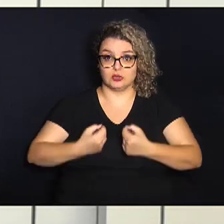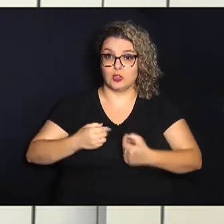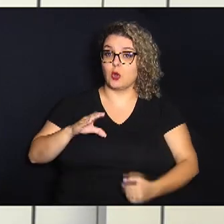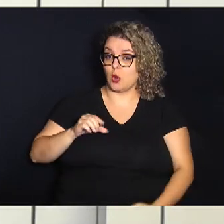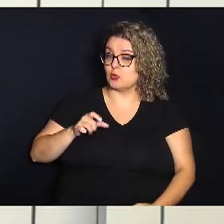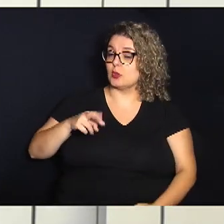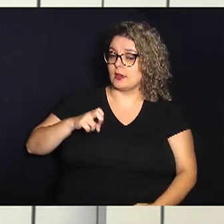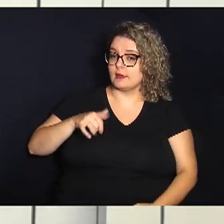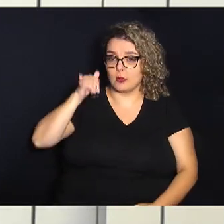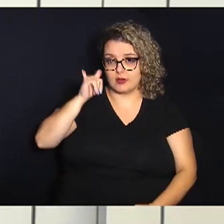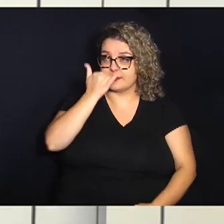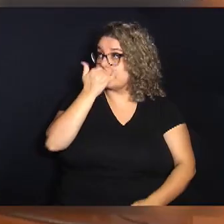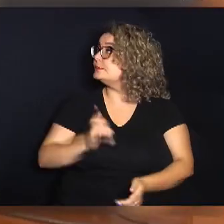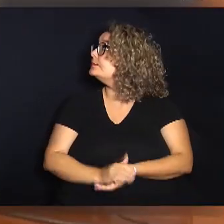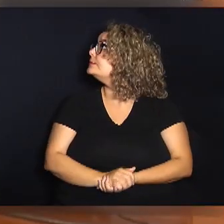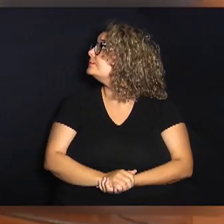coloretal.